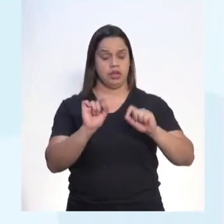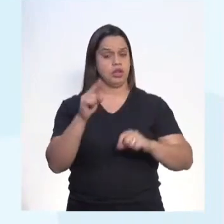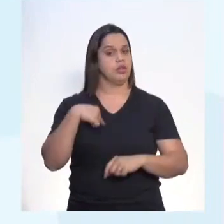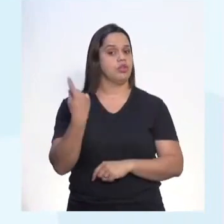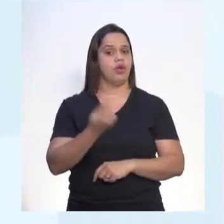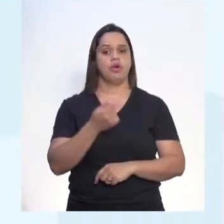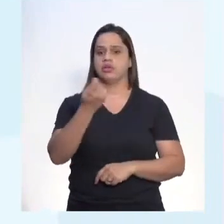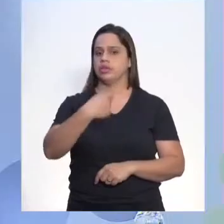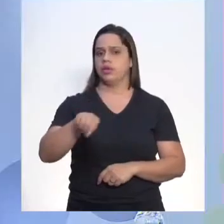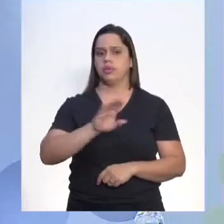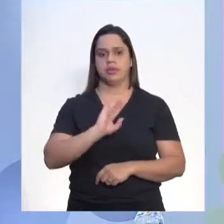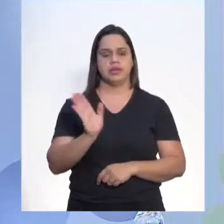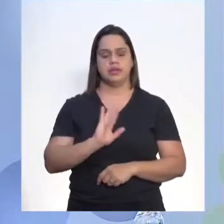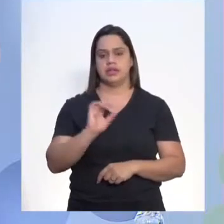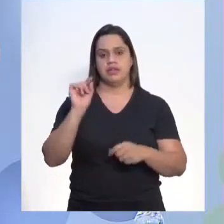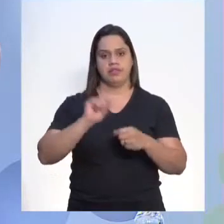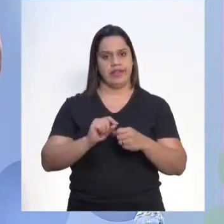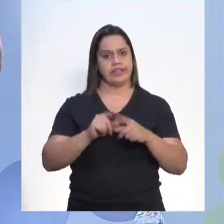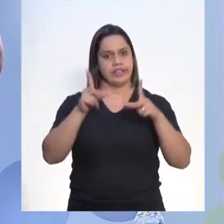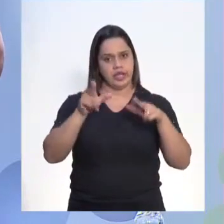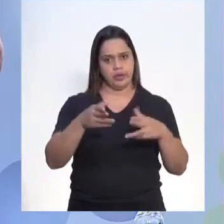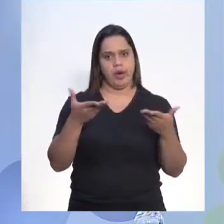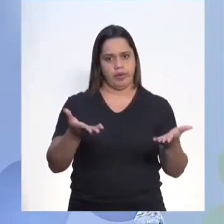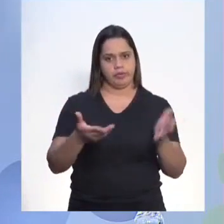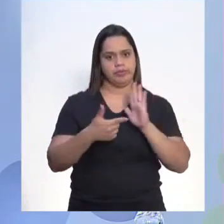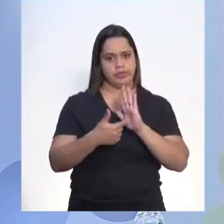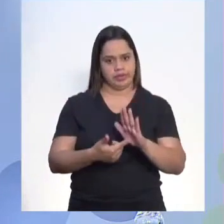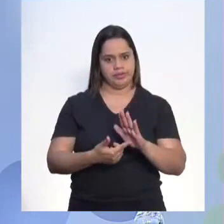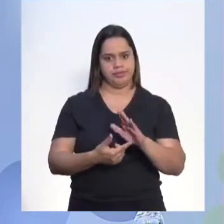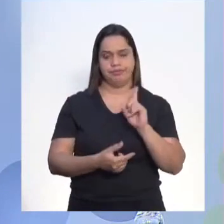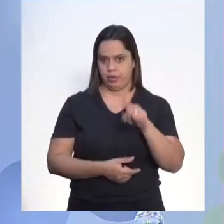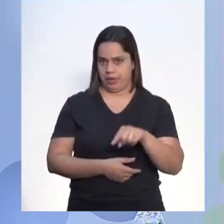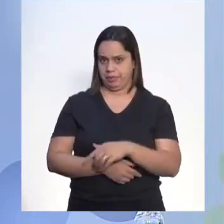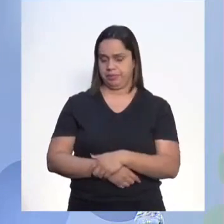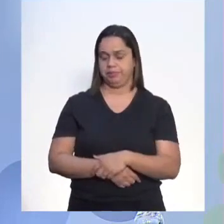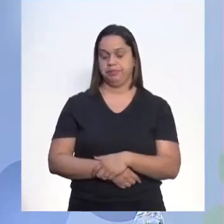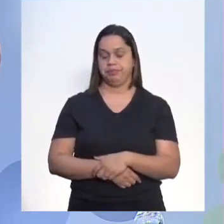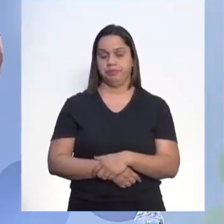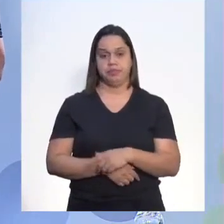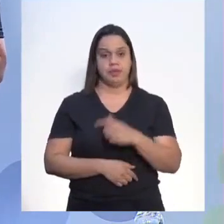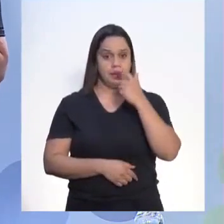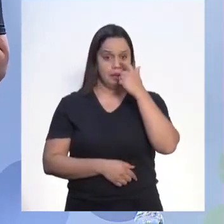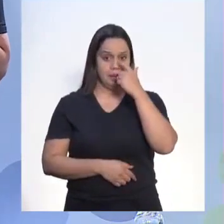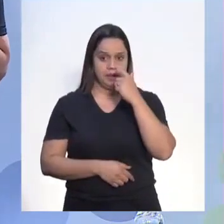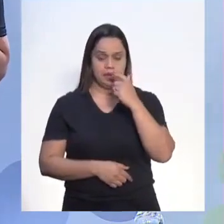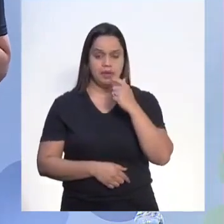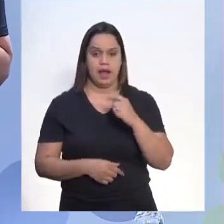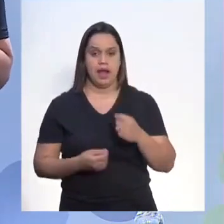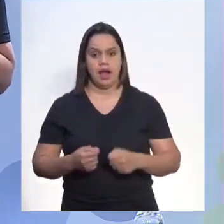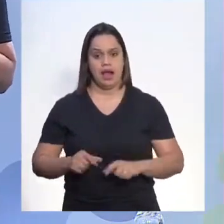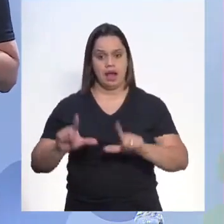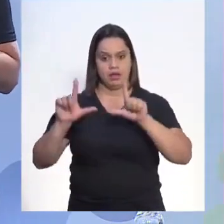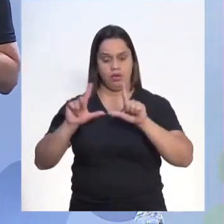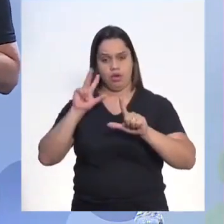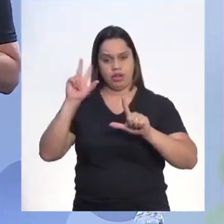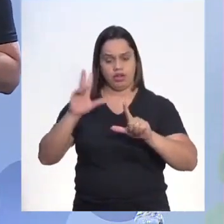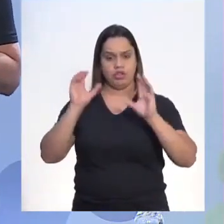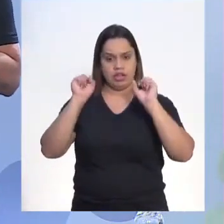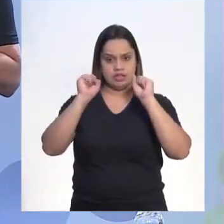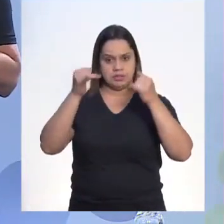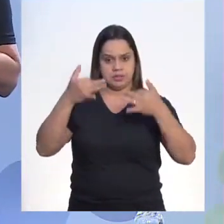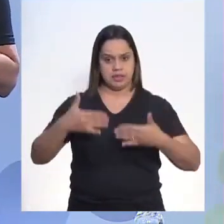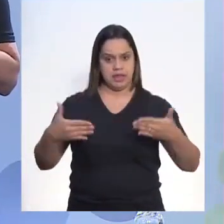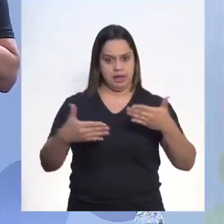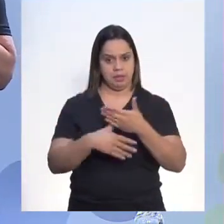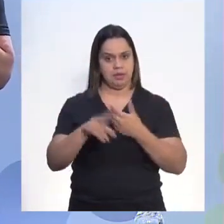não precisaríamos fazer desta forma, não é mesmo? Pois no slide lá que eu expliquei para